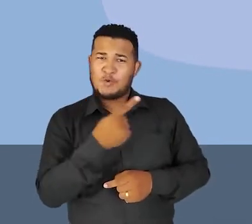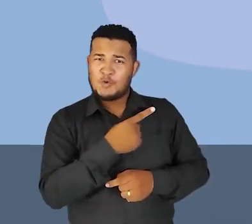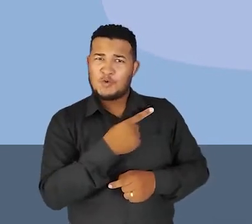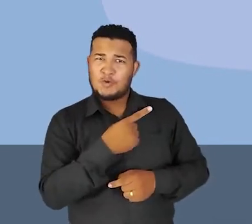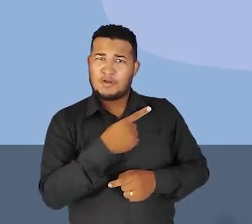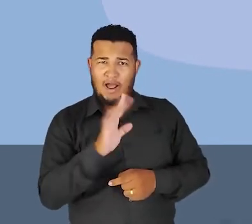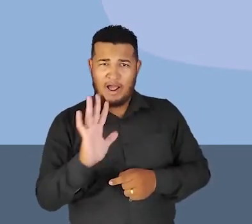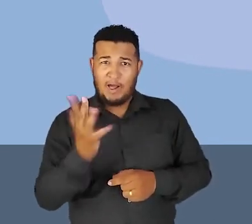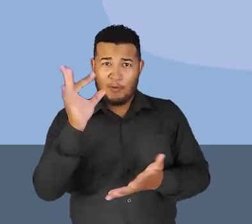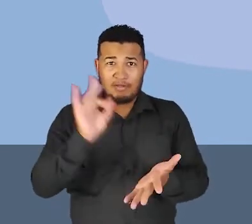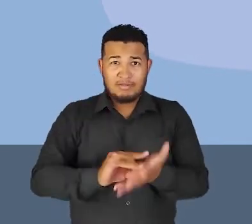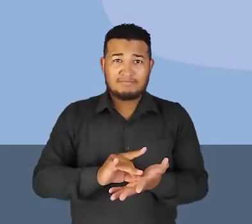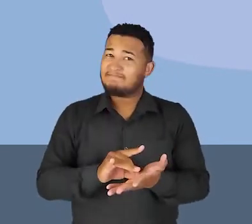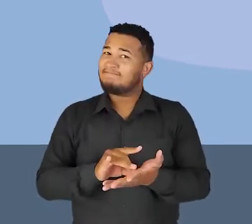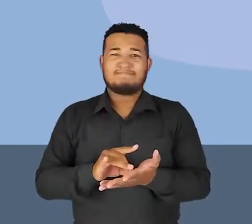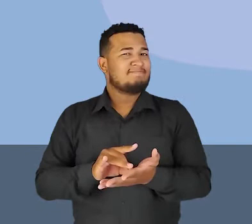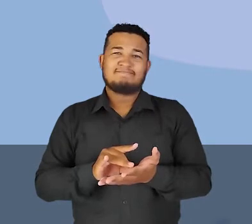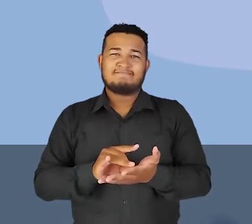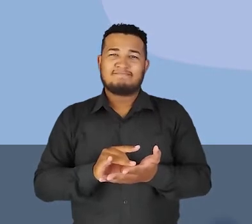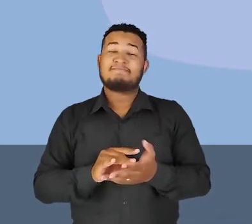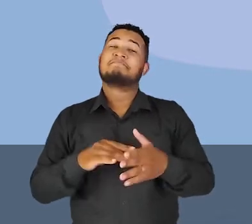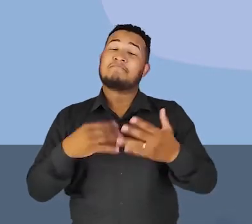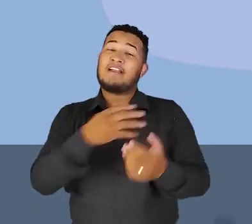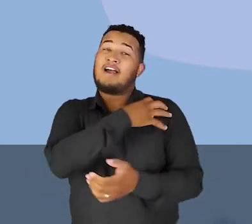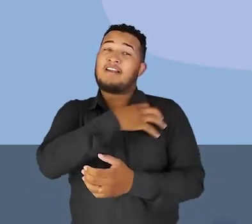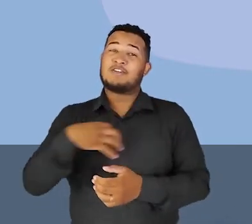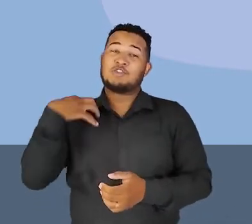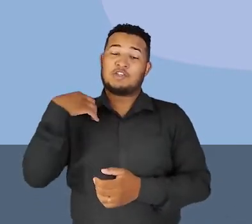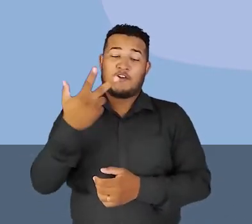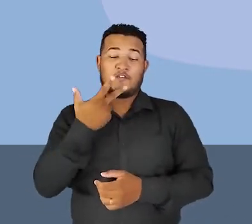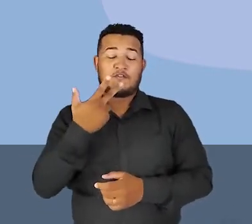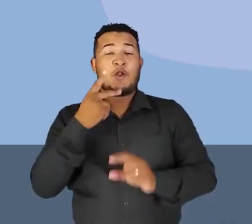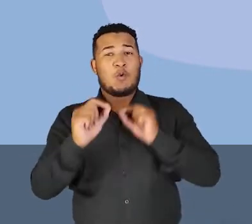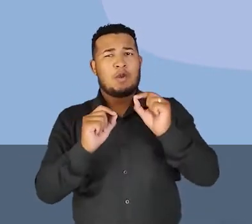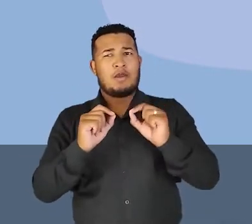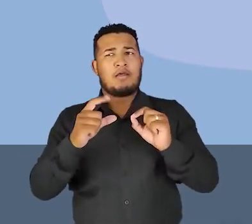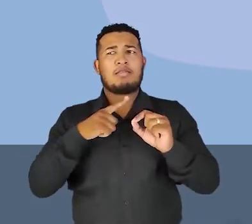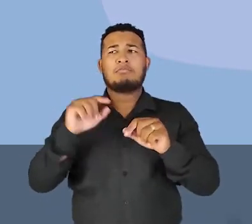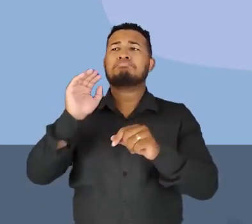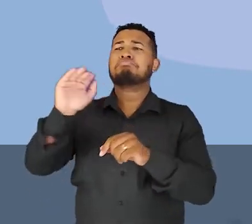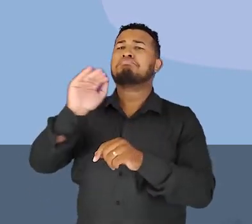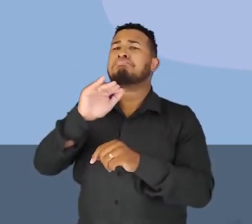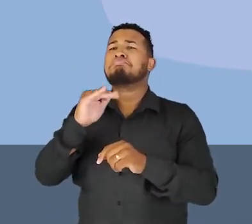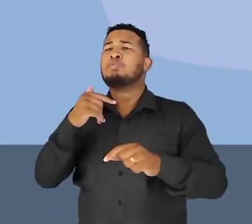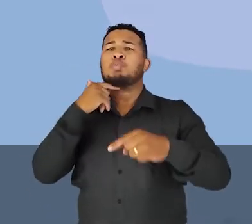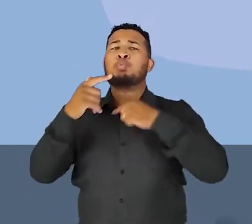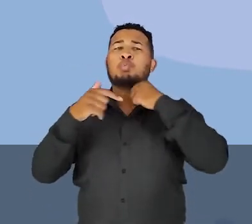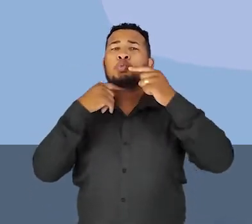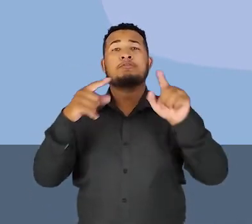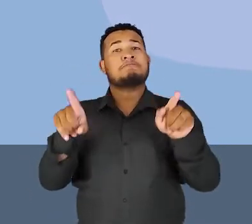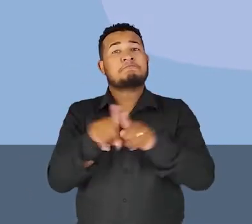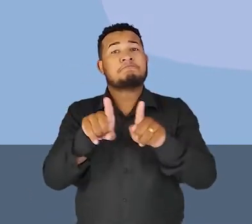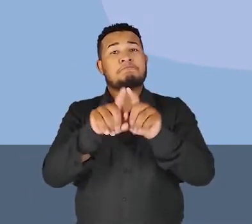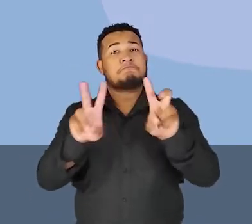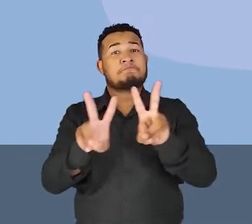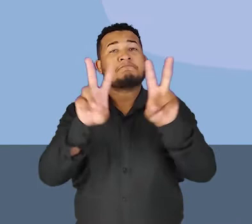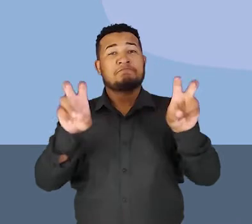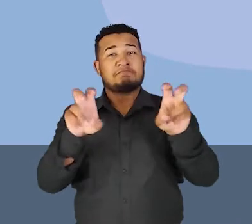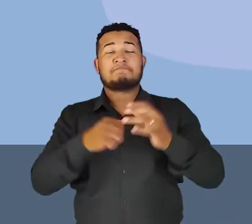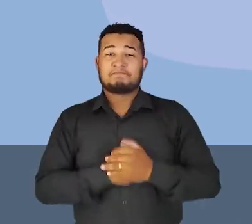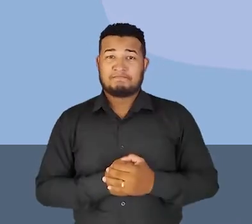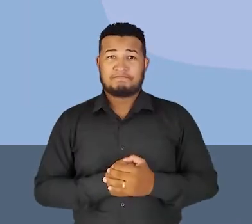ver, não é isso que ocorre. Então Aristóteles vai ser questionado também neste